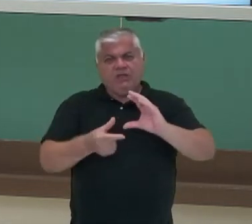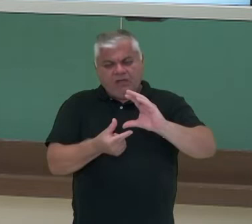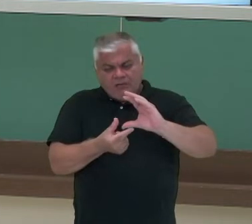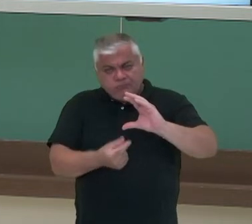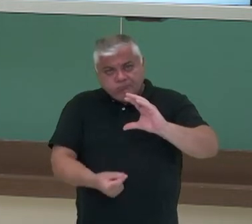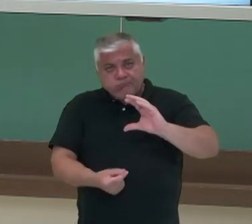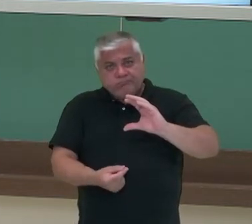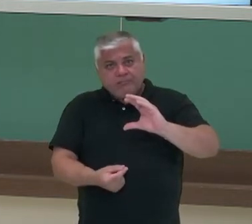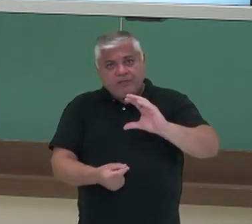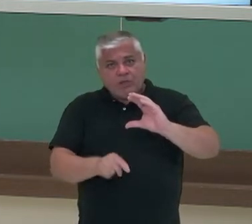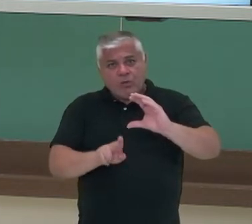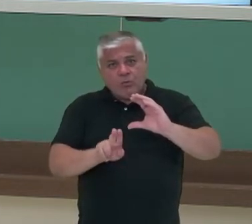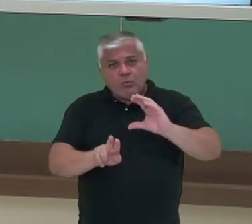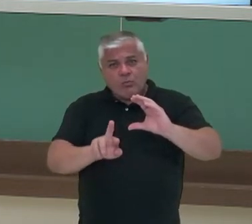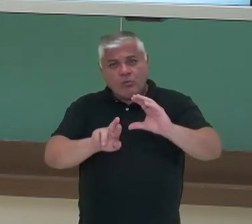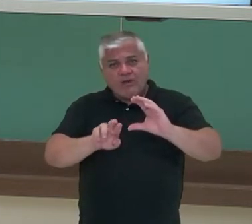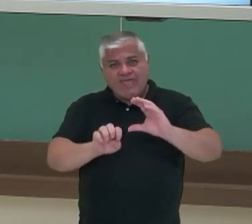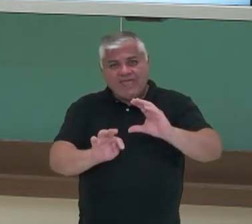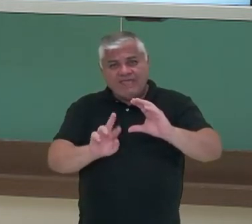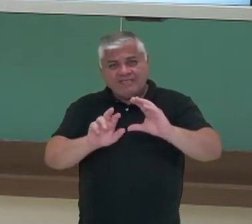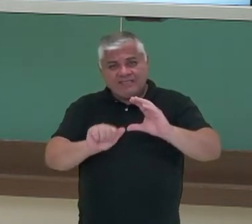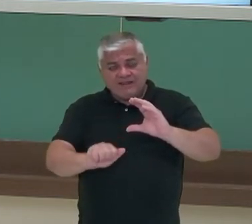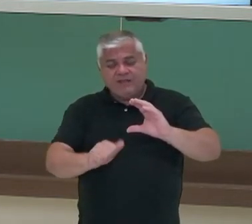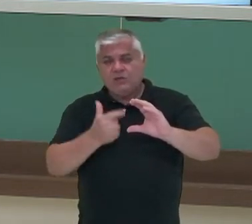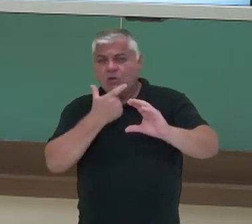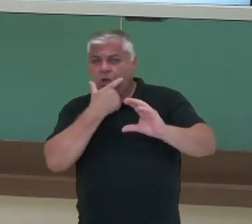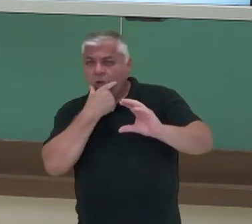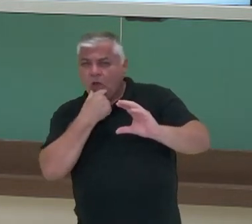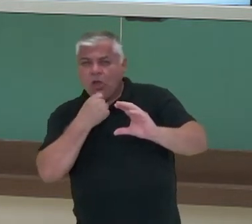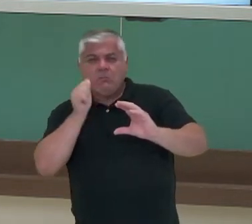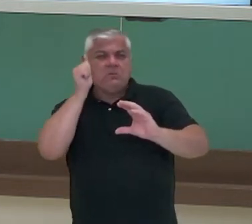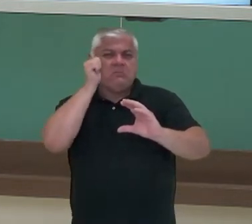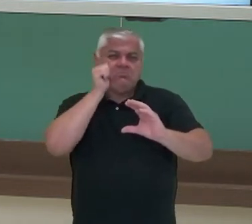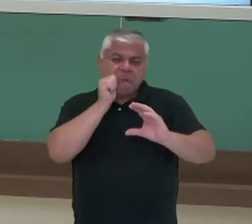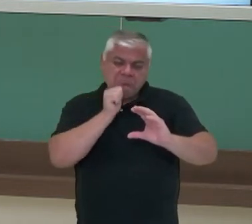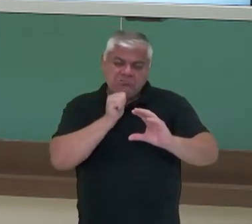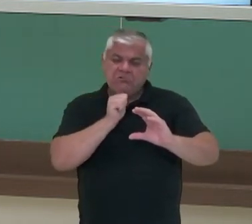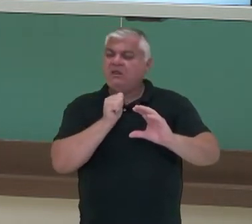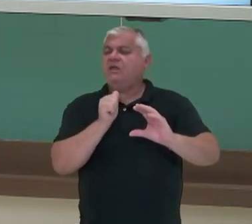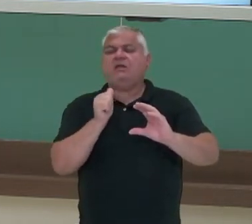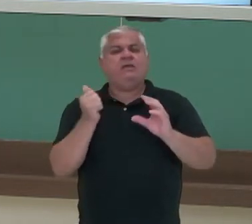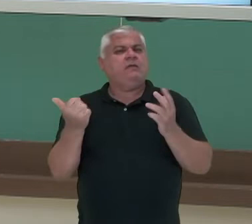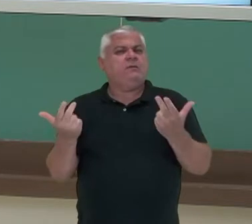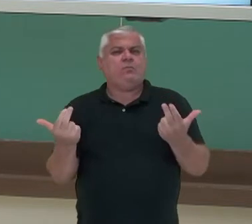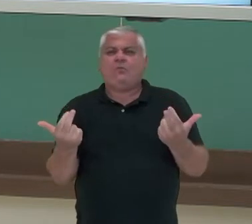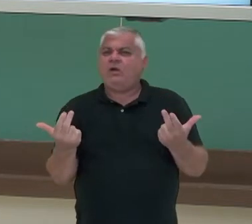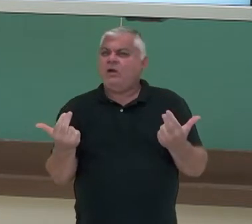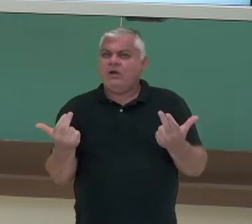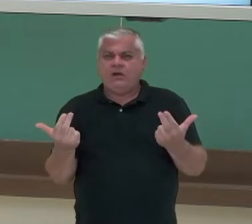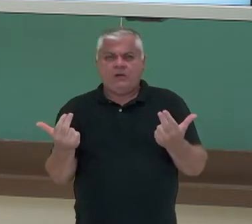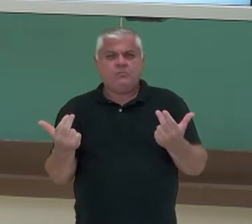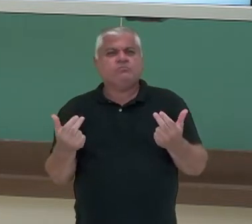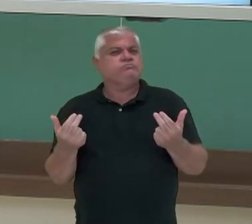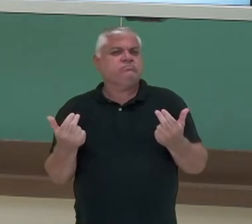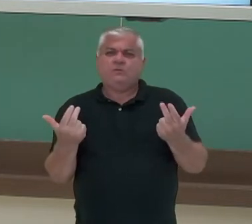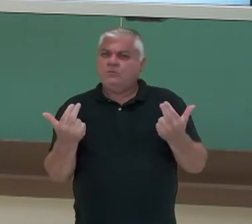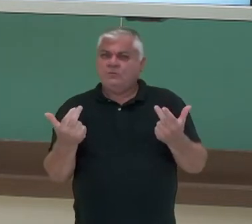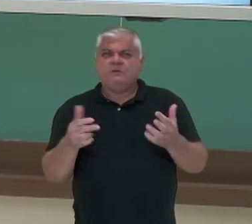o canal da uretra, tanto os meninos quanto as meninas possuem da mesma forma,